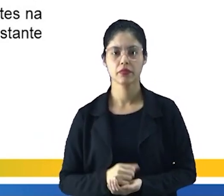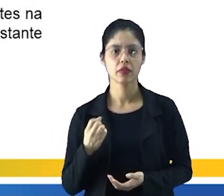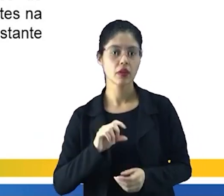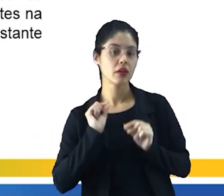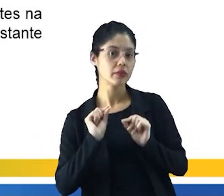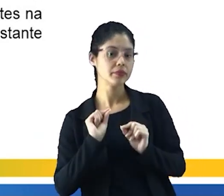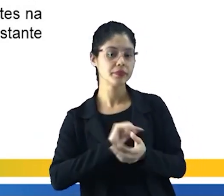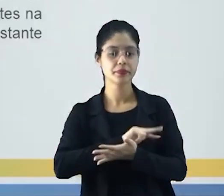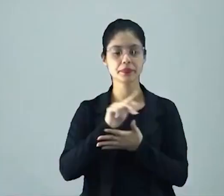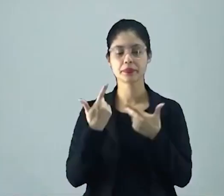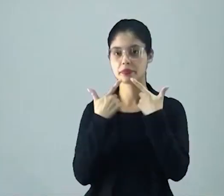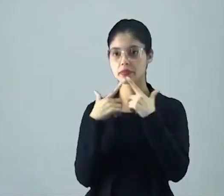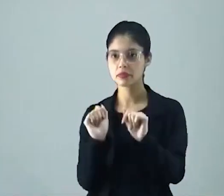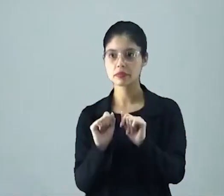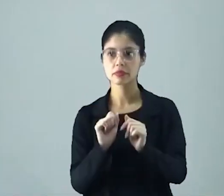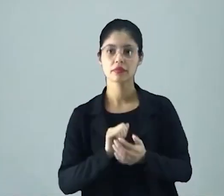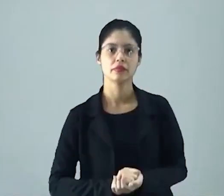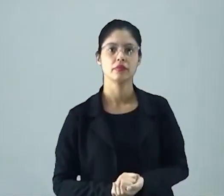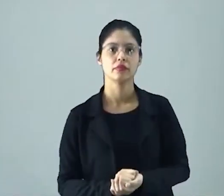variação linguística